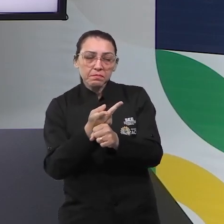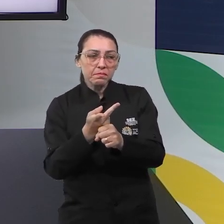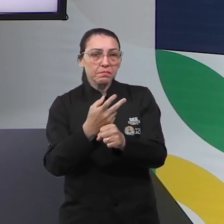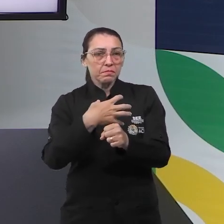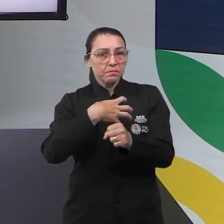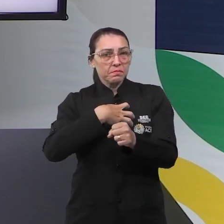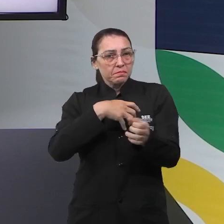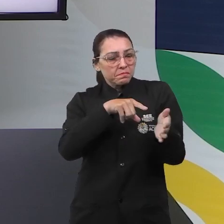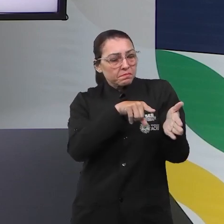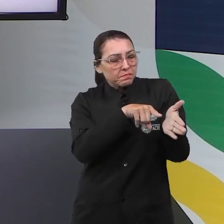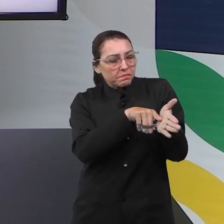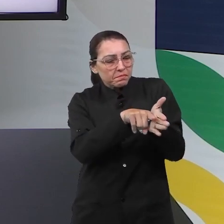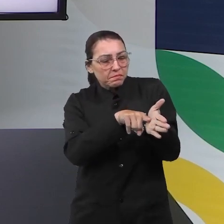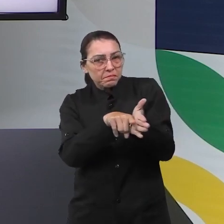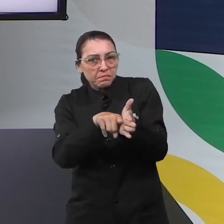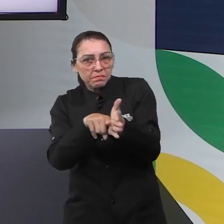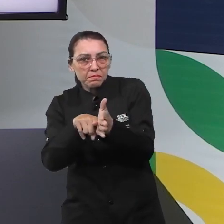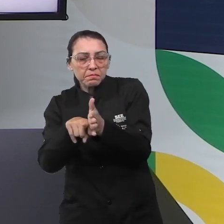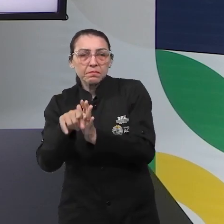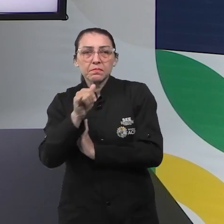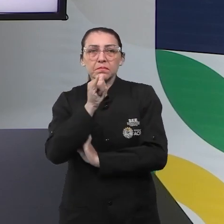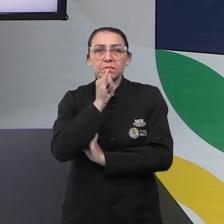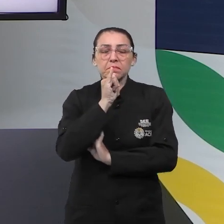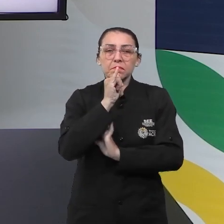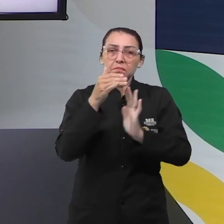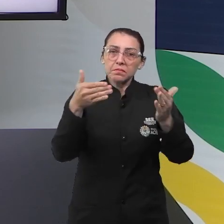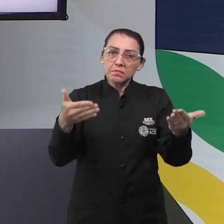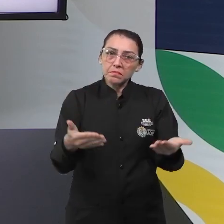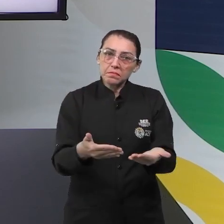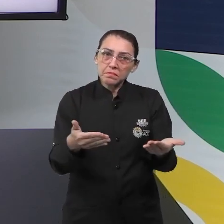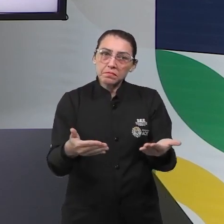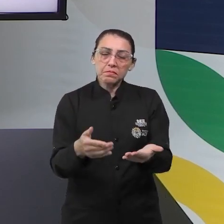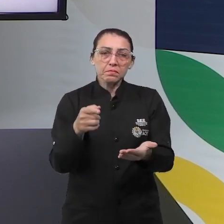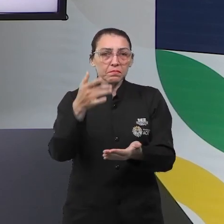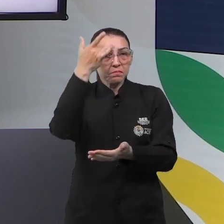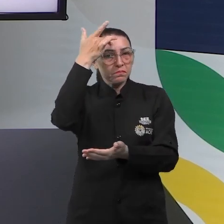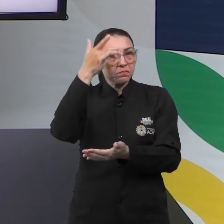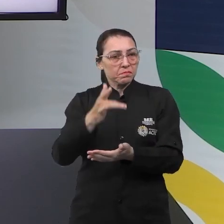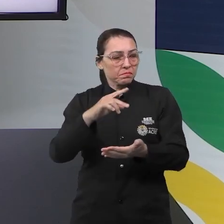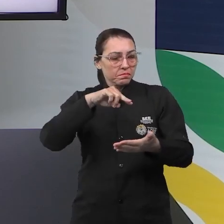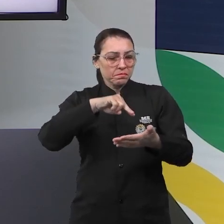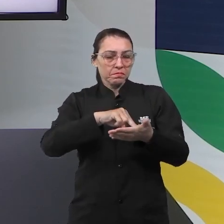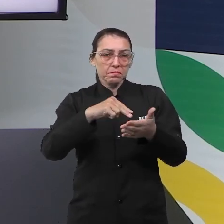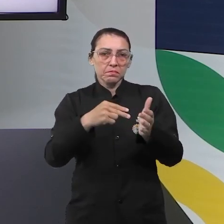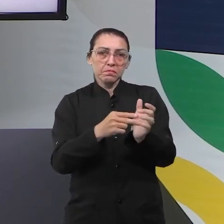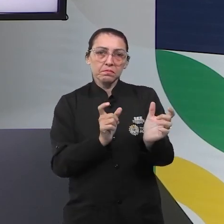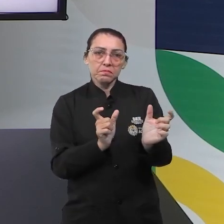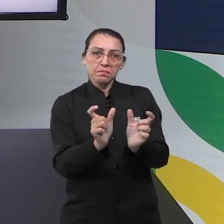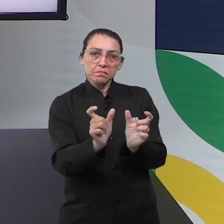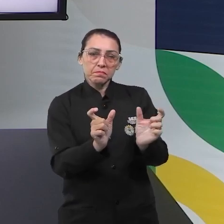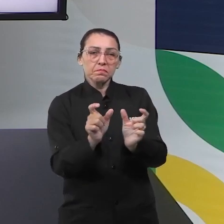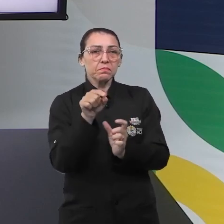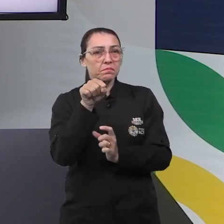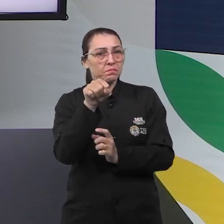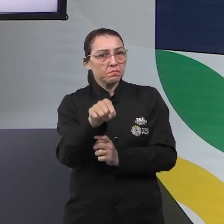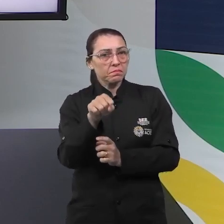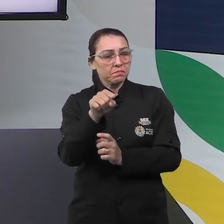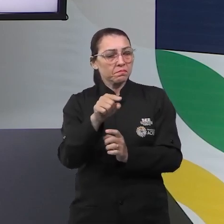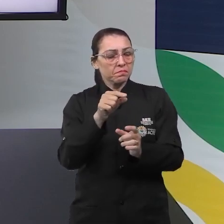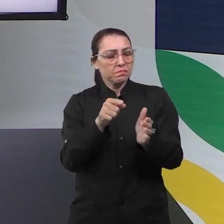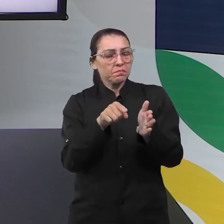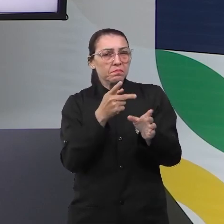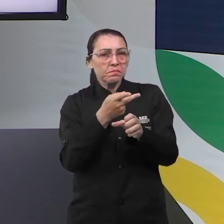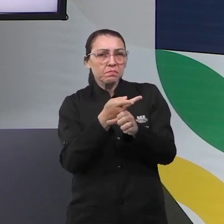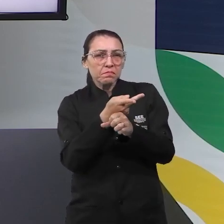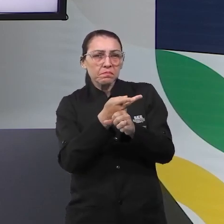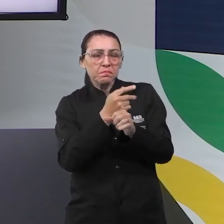de pesquisa. Por exemplo, hoje, quando você não sabe o significado de uma palavra, você vai lá na